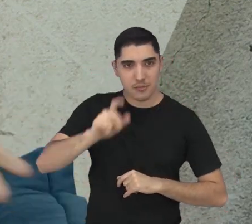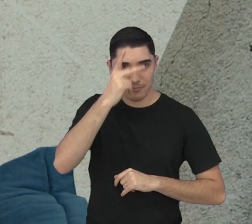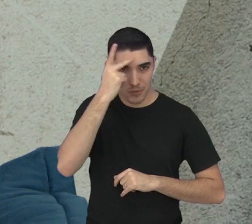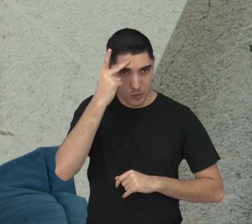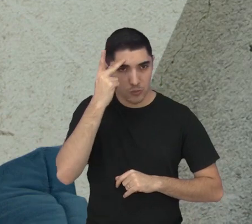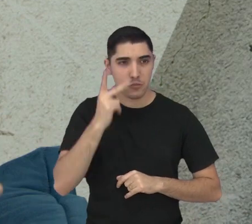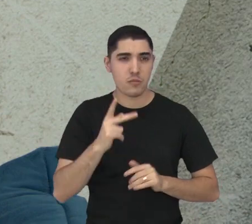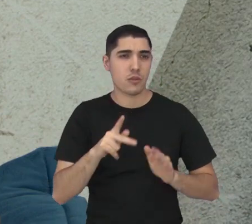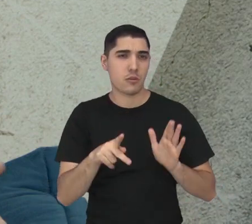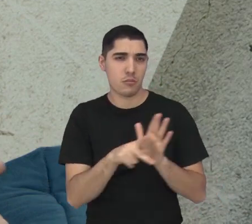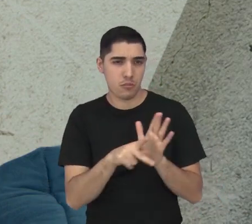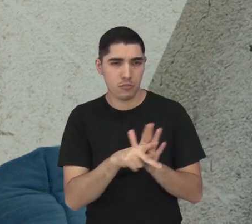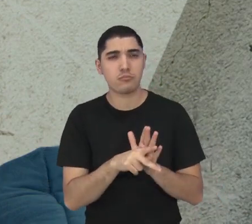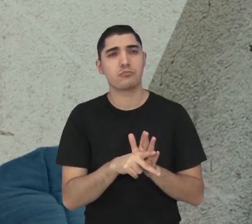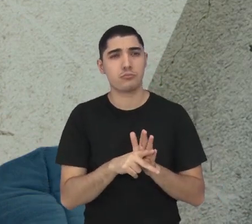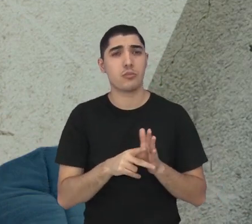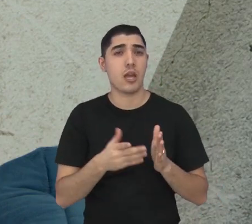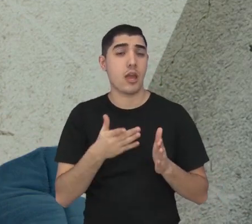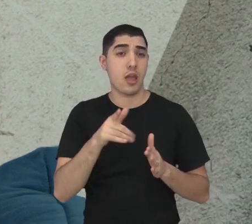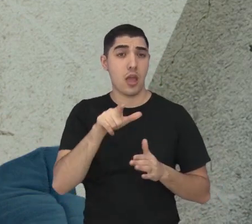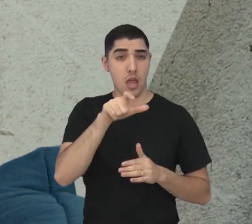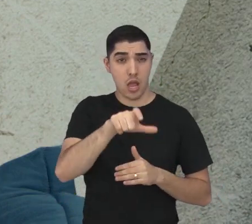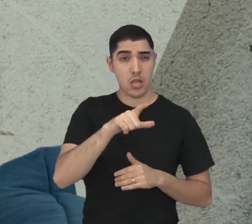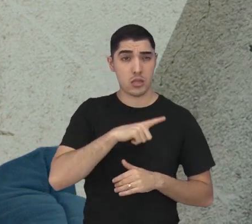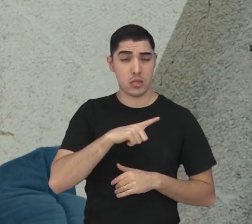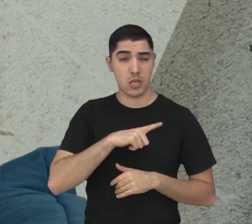trabalhador ou seja de cidadão e cidadã,